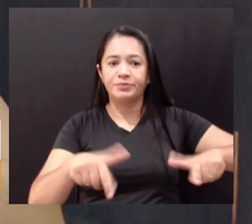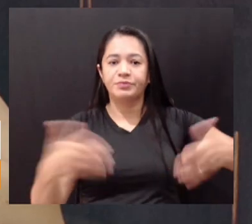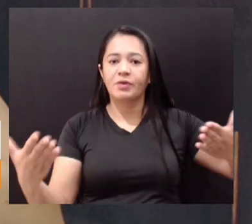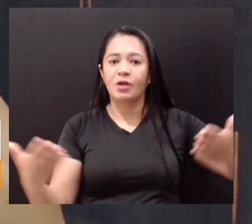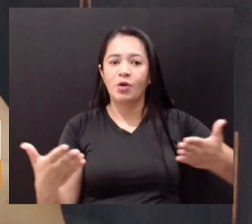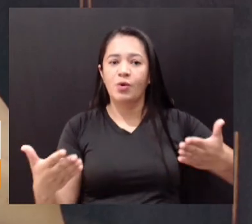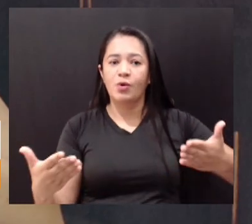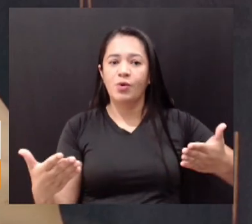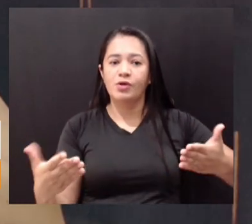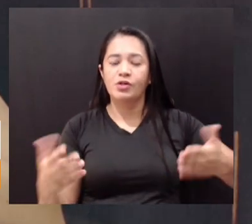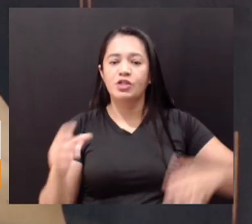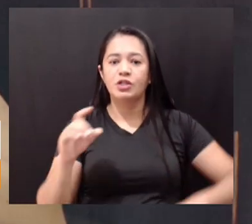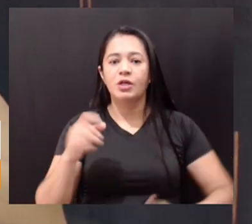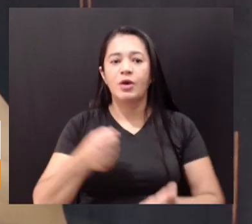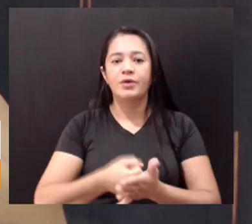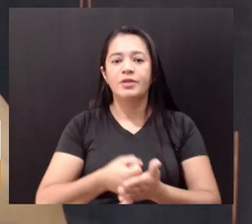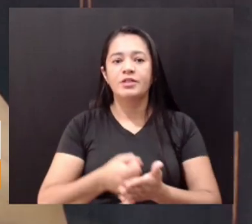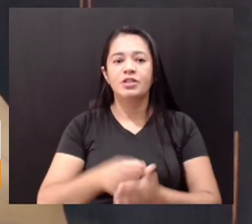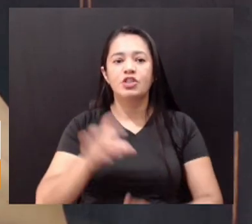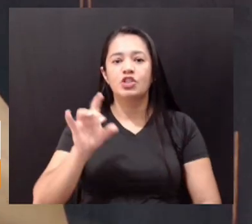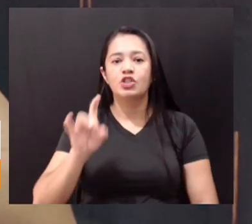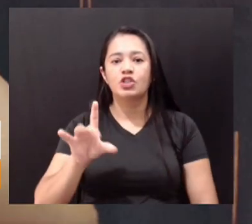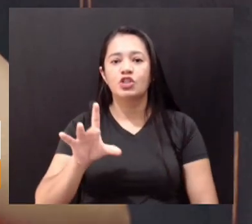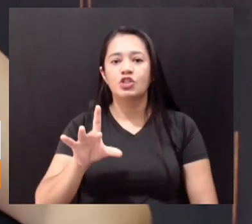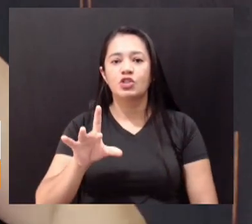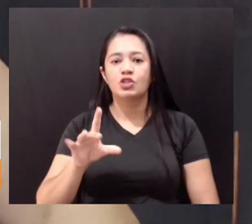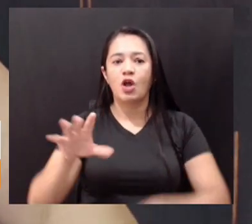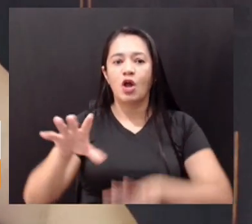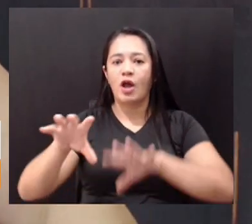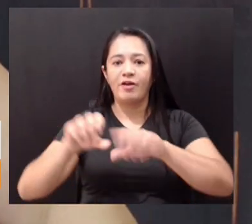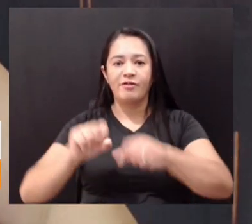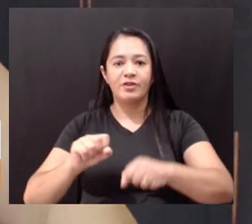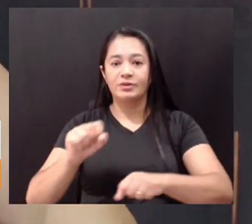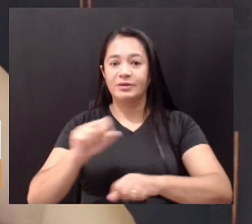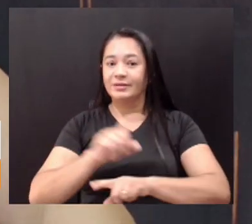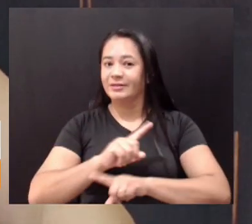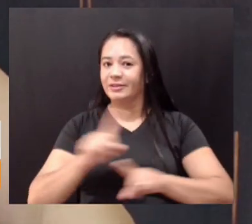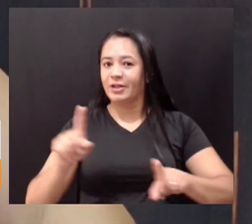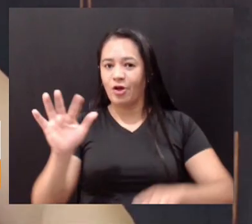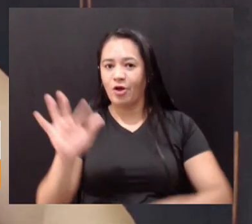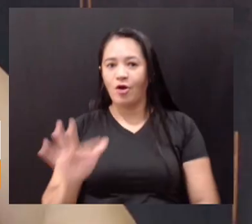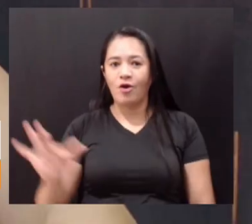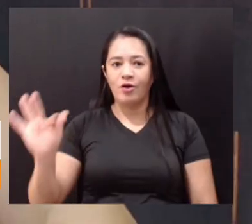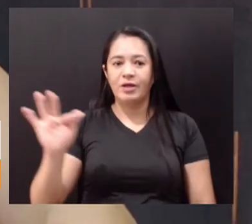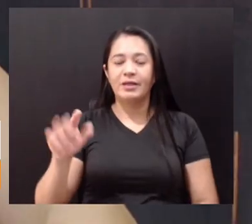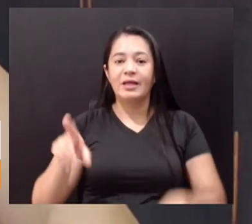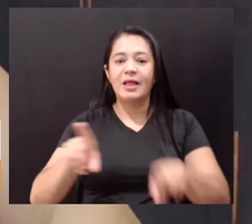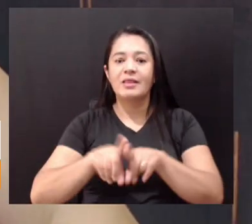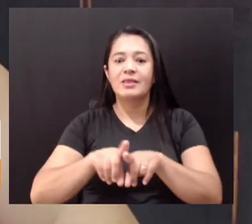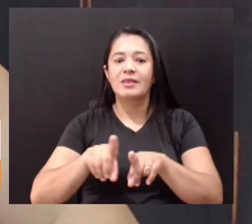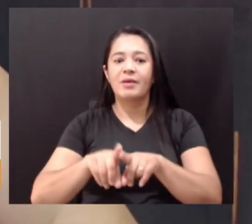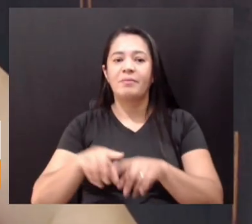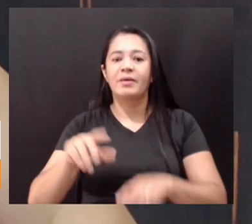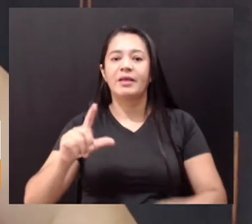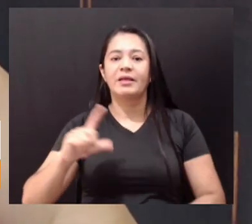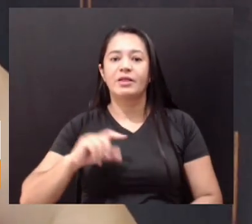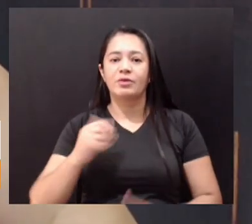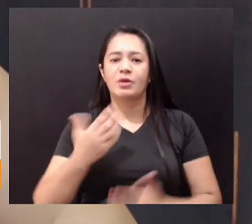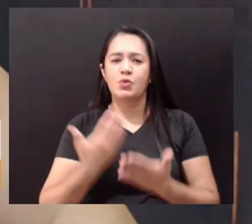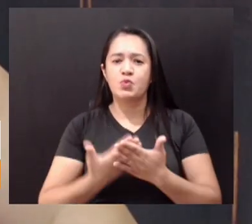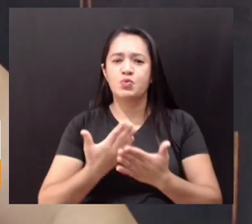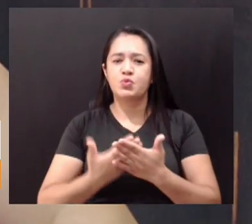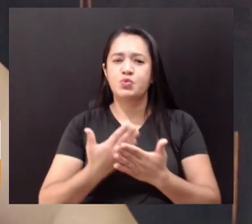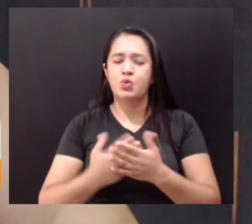só o ensino superior, hoje se existe um prolongamento da vida de estudo. Então esses jovens estão